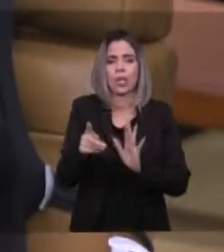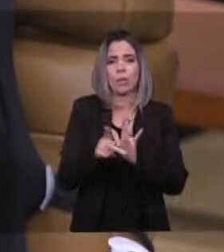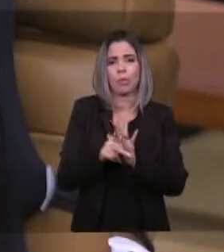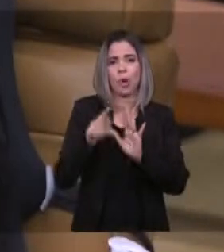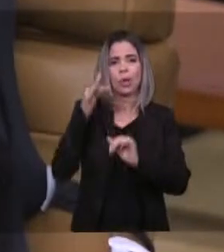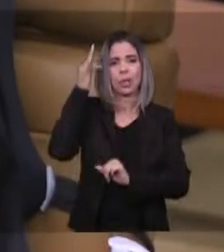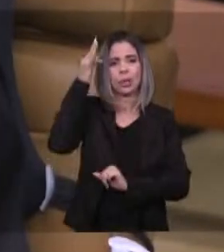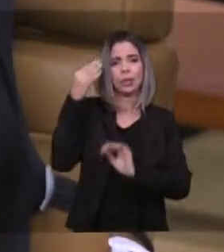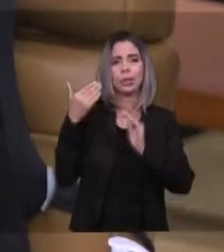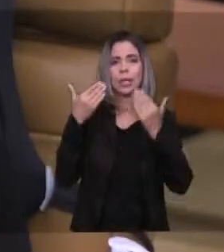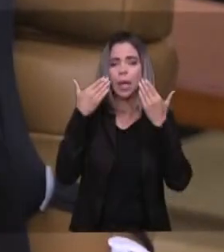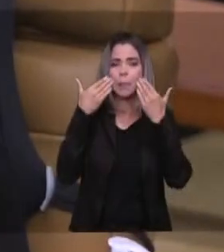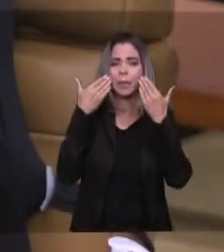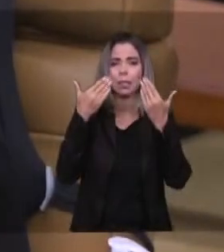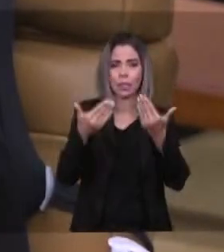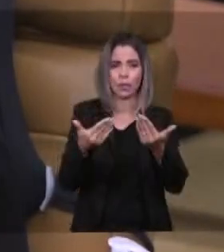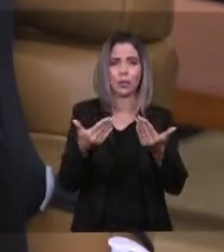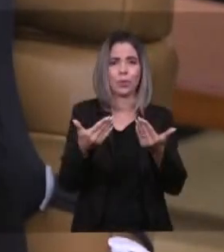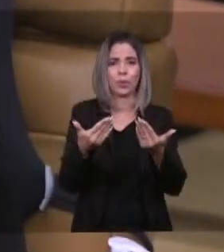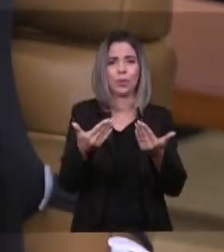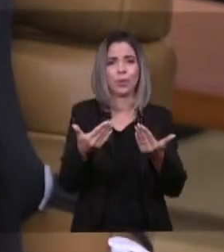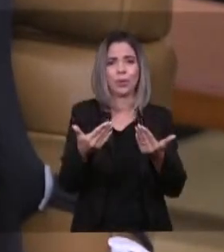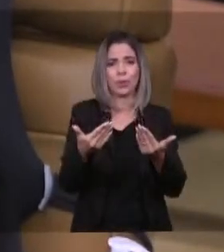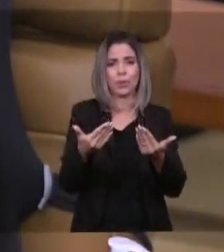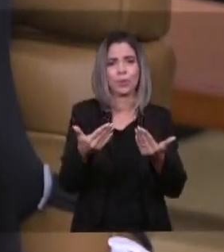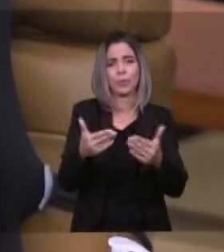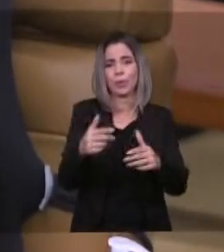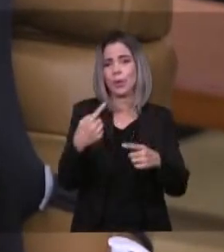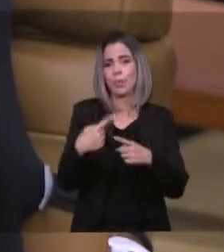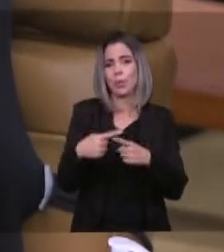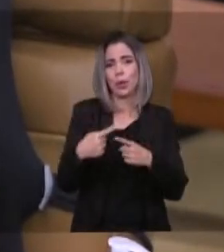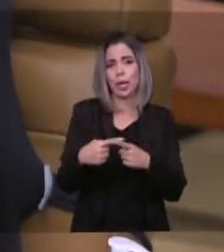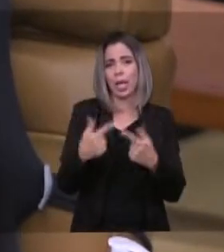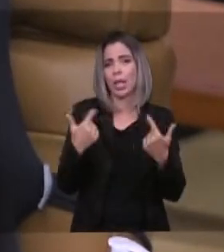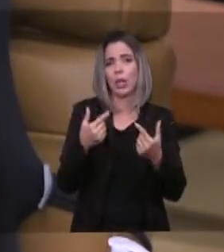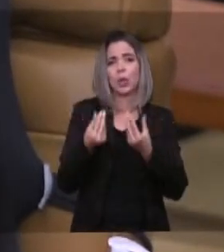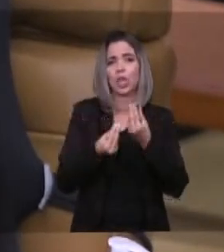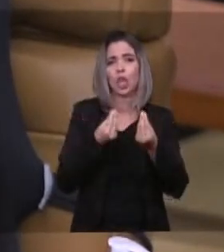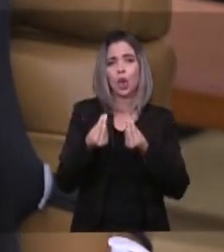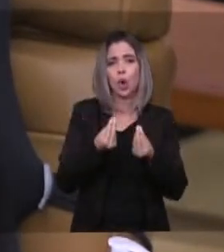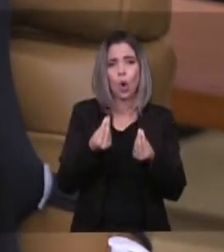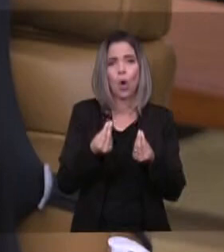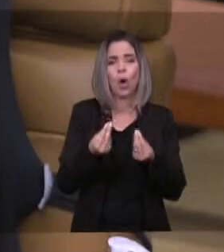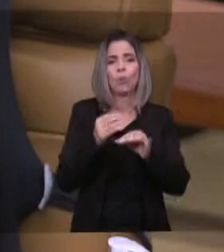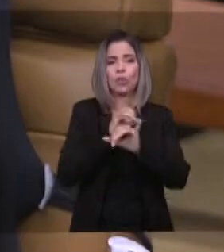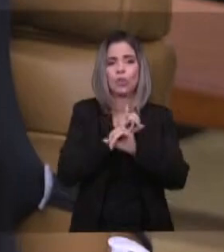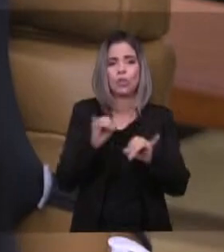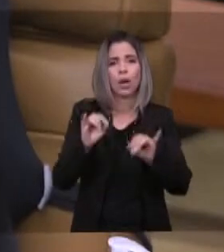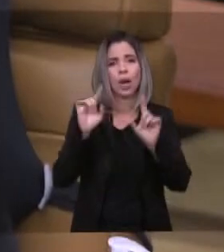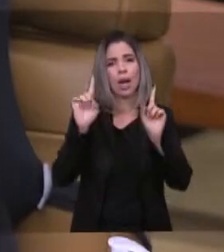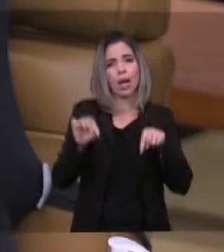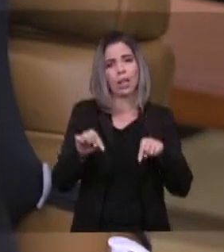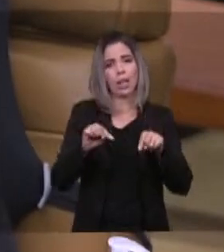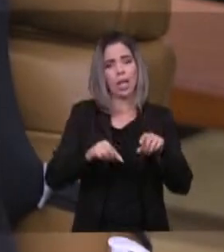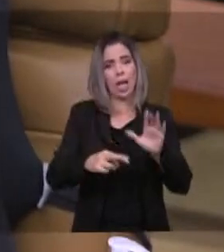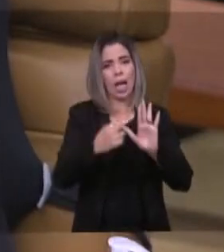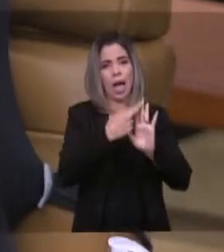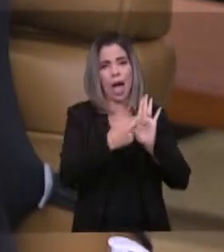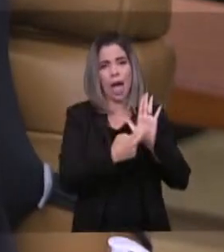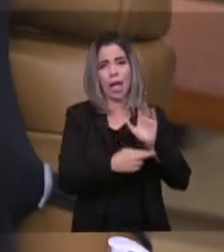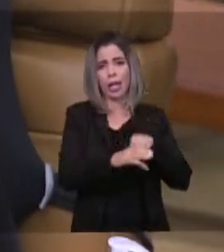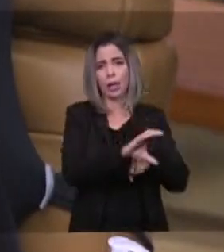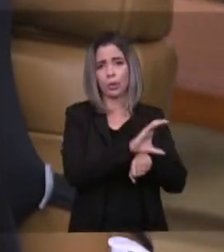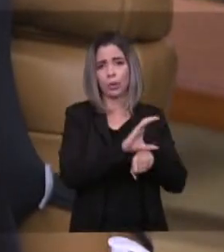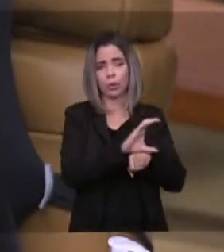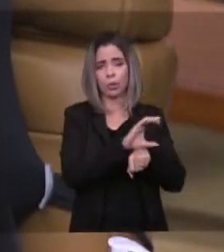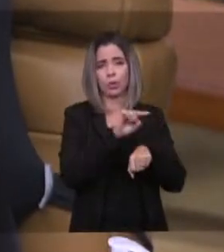173.065, as teses apresentadas Instituto do Meio Ambiente, diante da impossibilidade de se declarar a inconstitucionalidade de norma constitucional